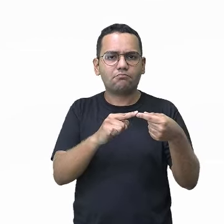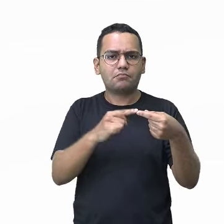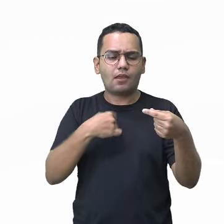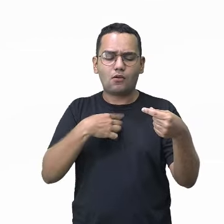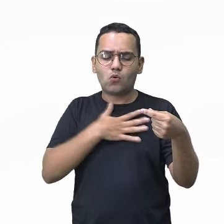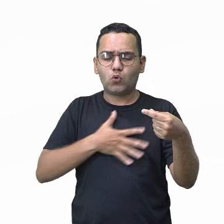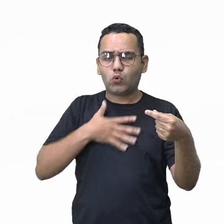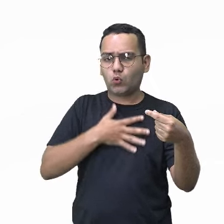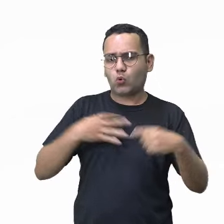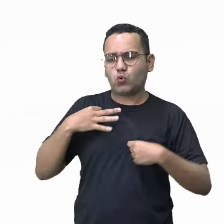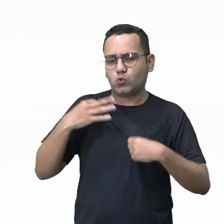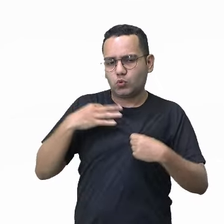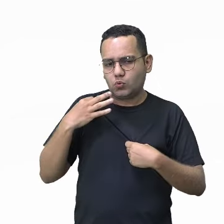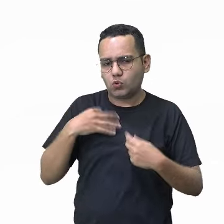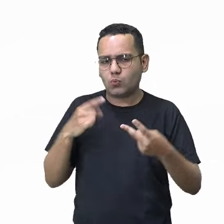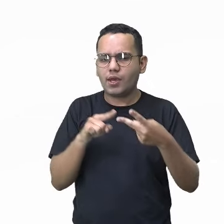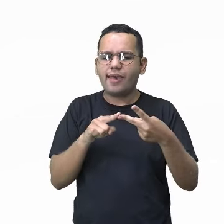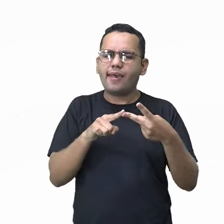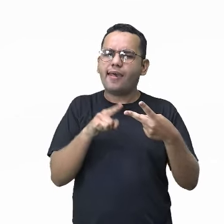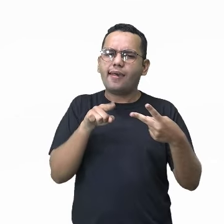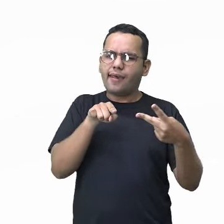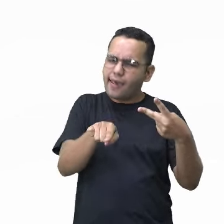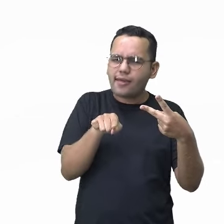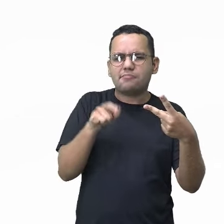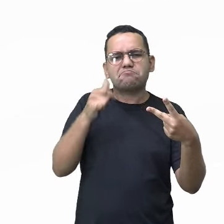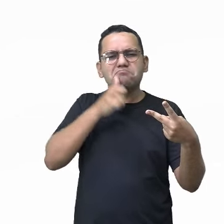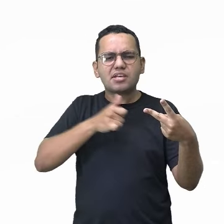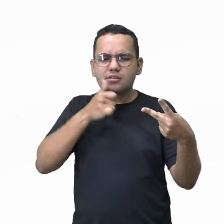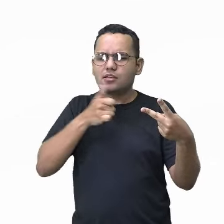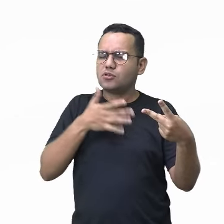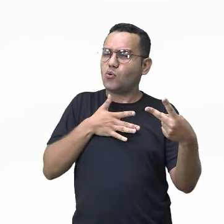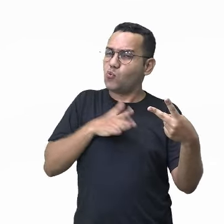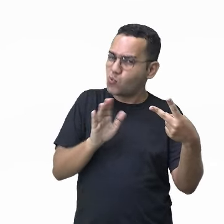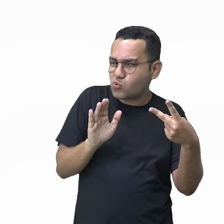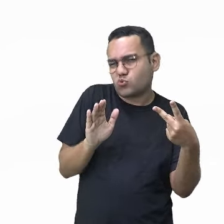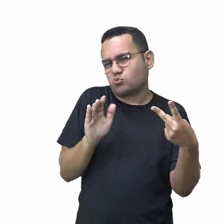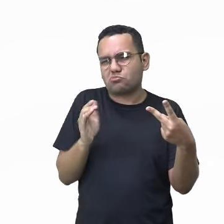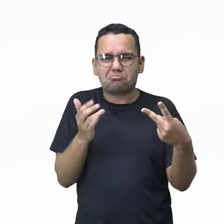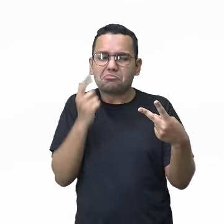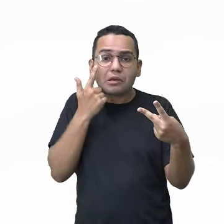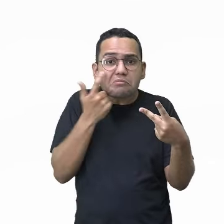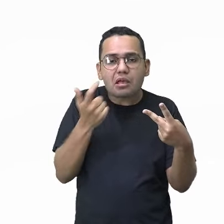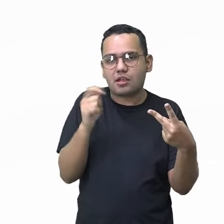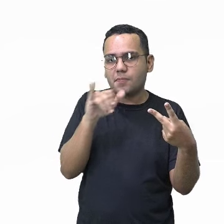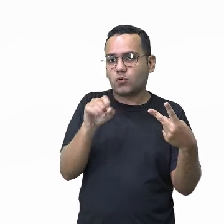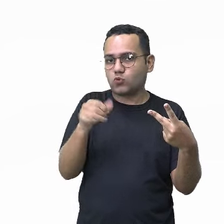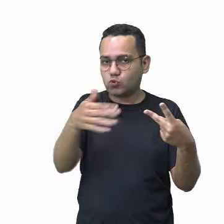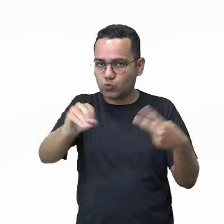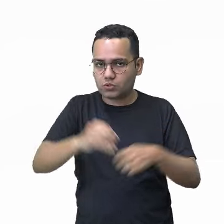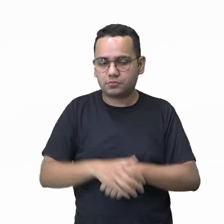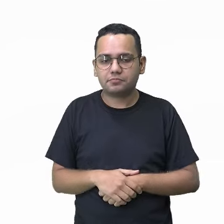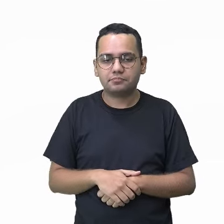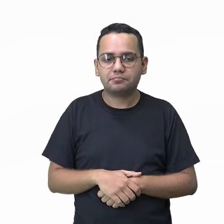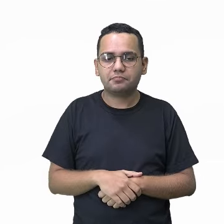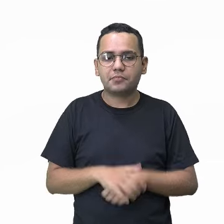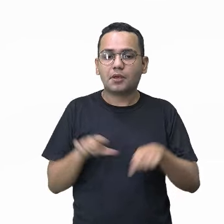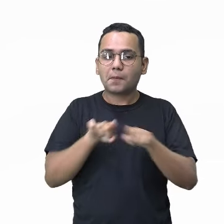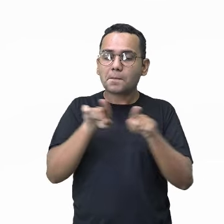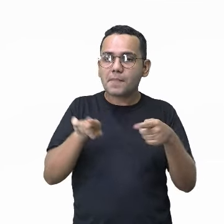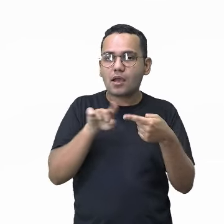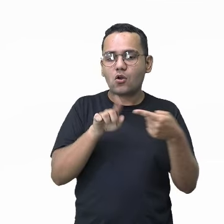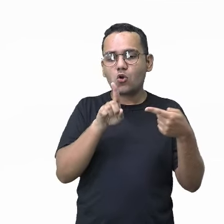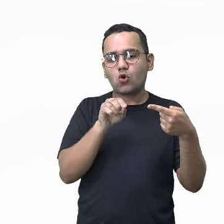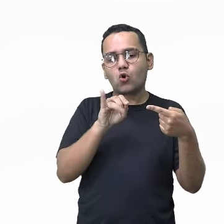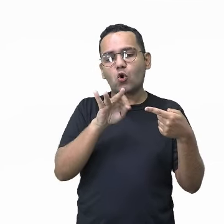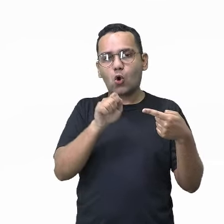não simpatizou com João então se eu pensar de fato o verbo gostar na língua portuguesa